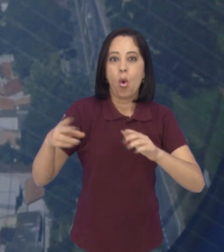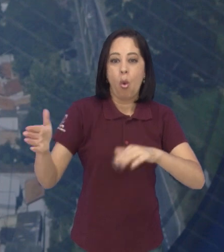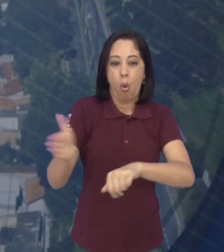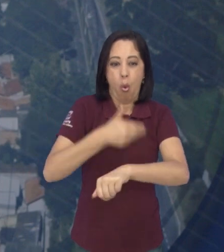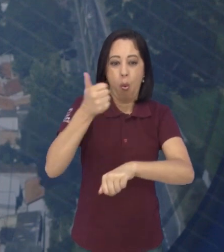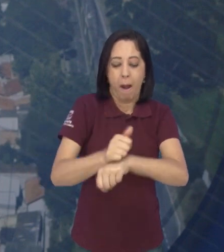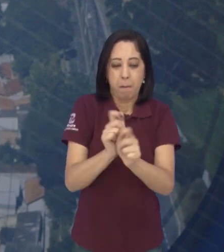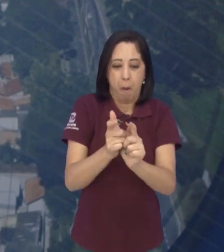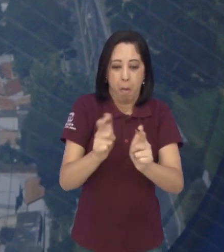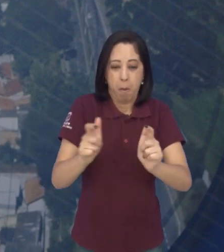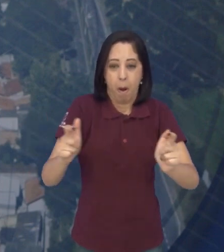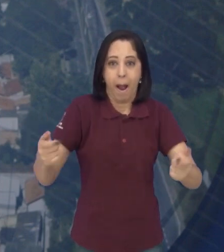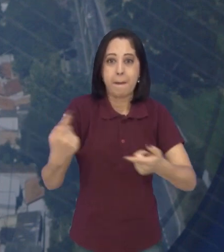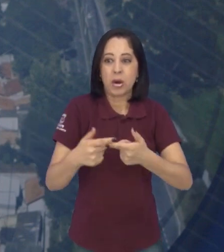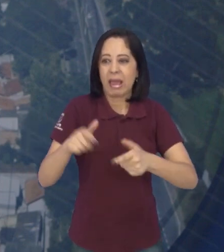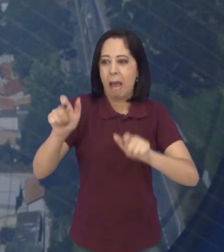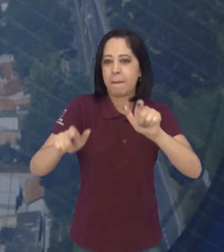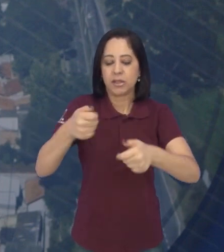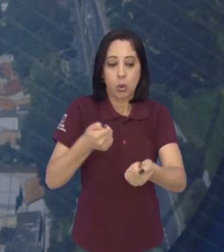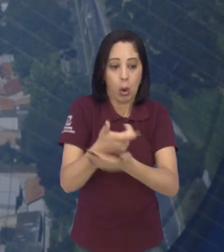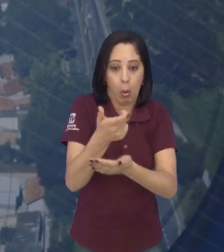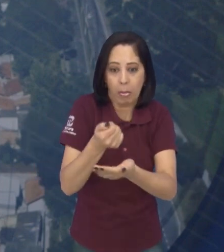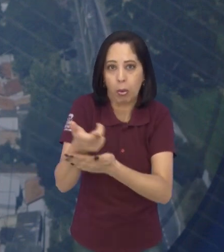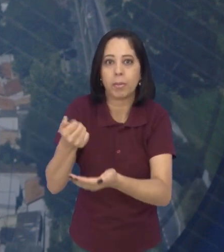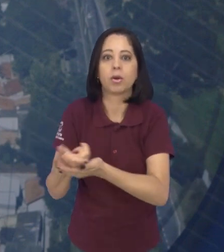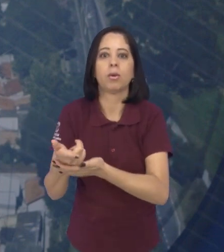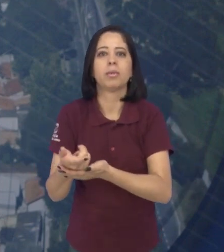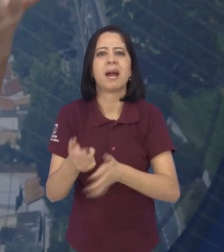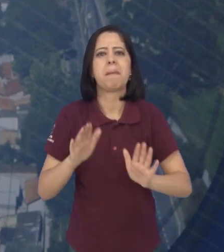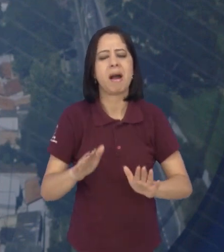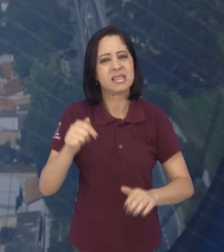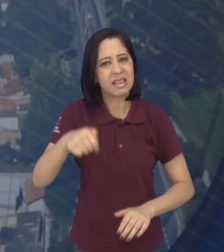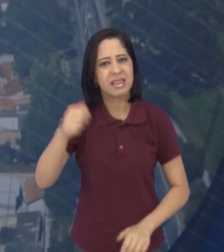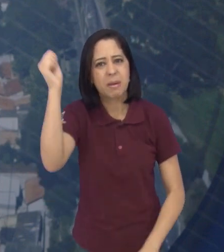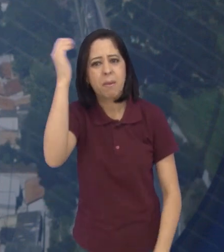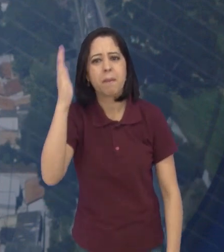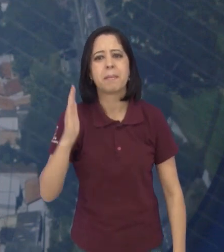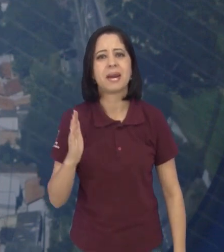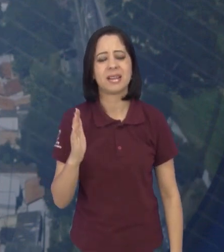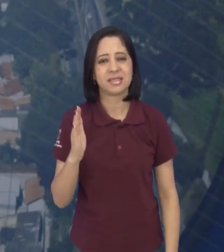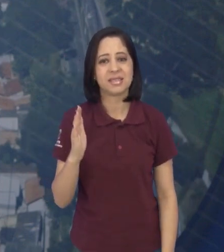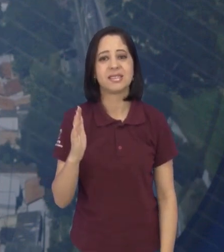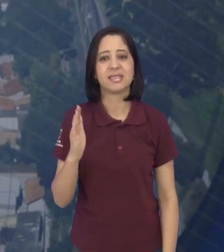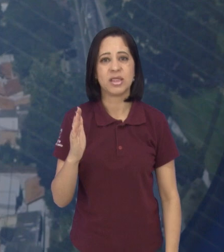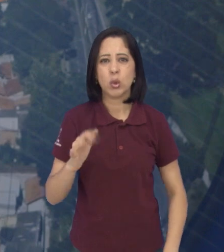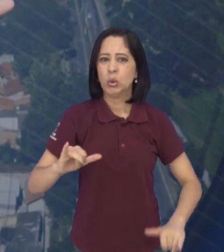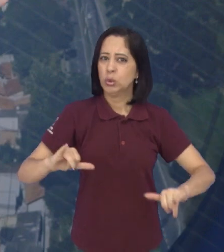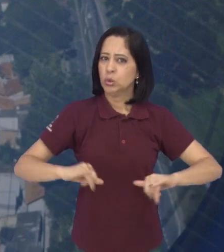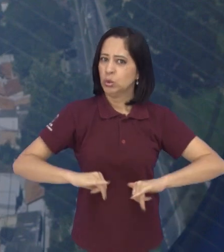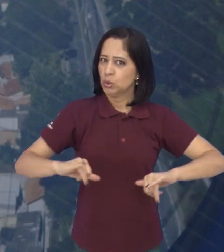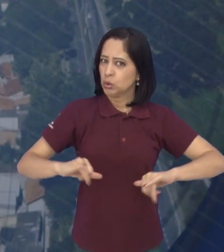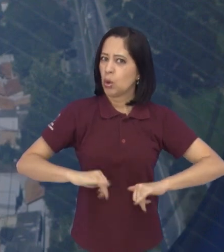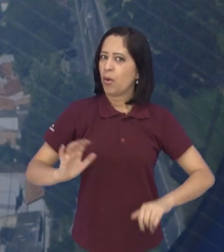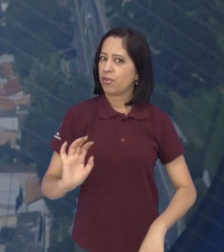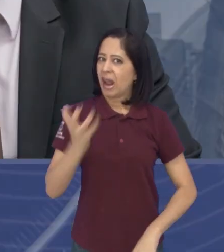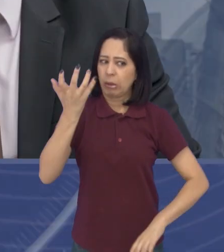somos muito vulneráveis ainda, né, enquanto o Brasil, um dos países que sofre mais